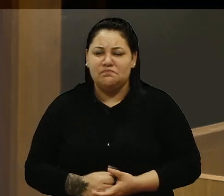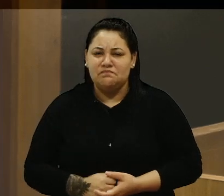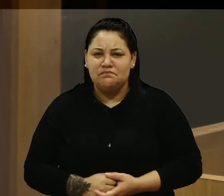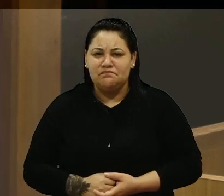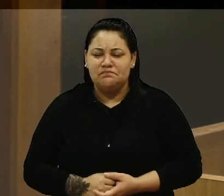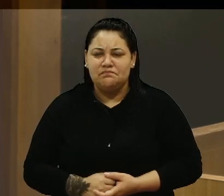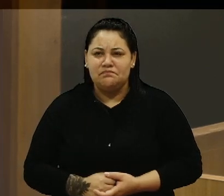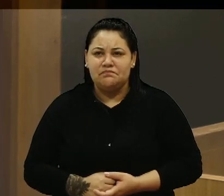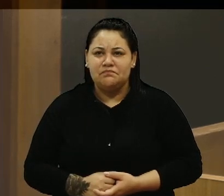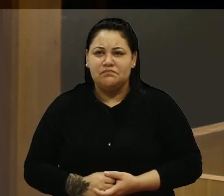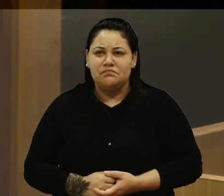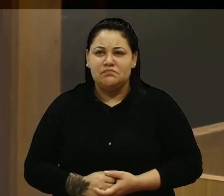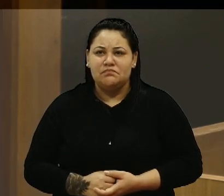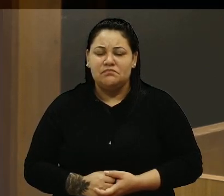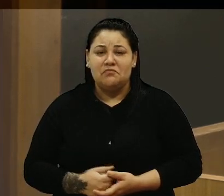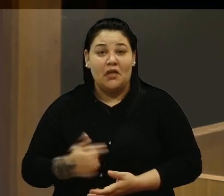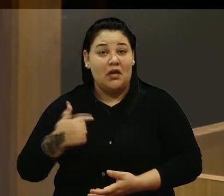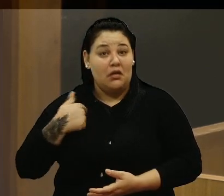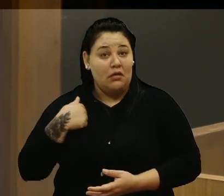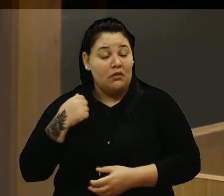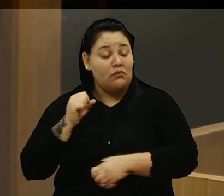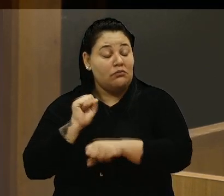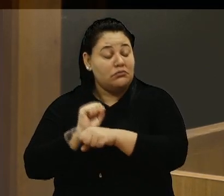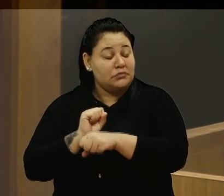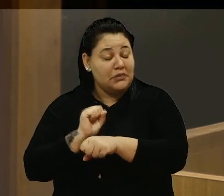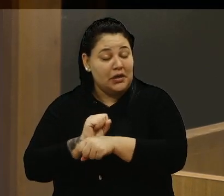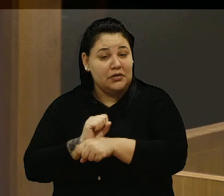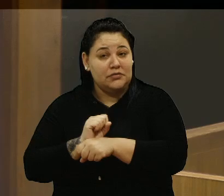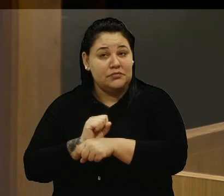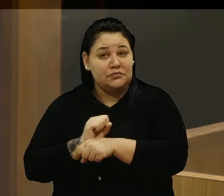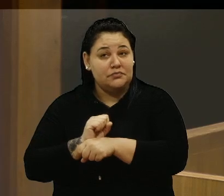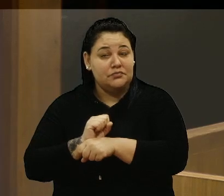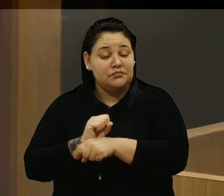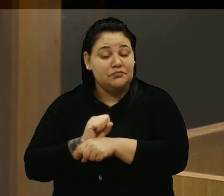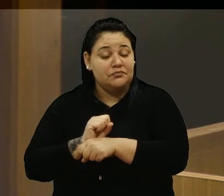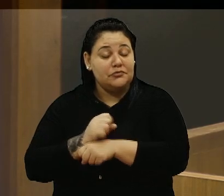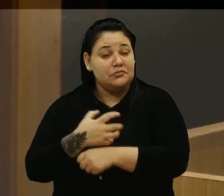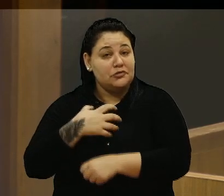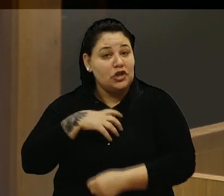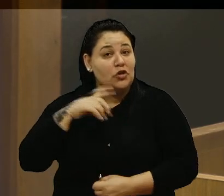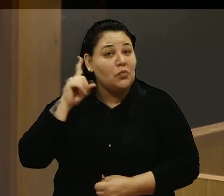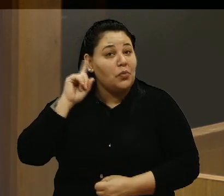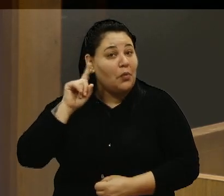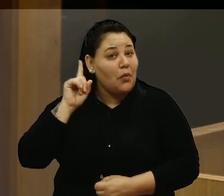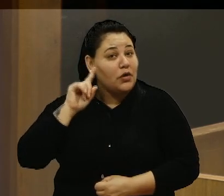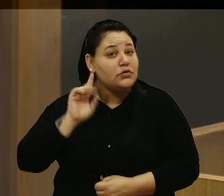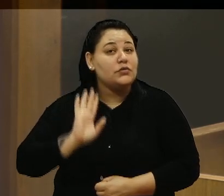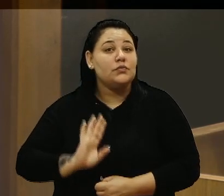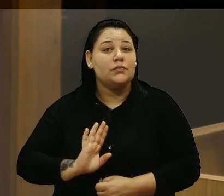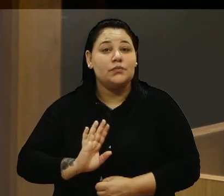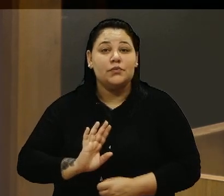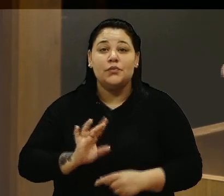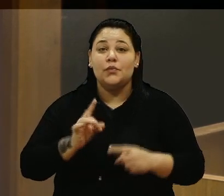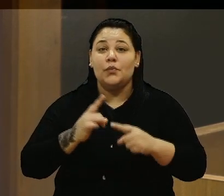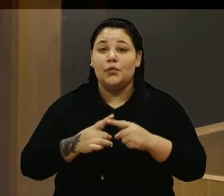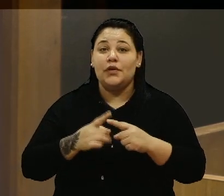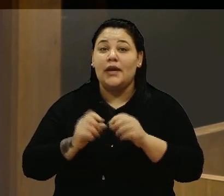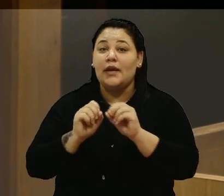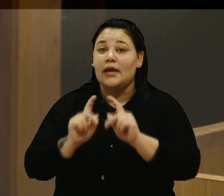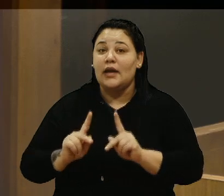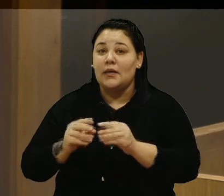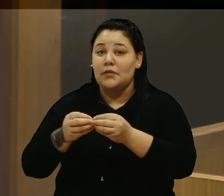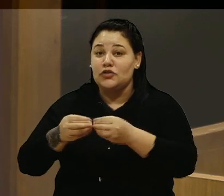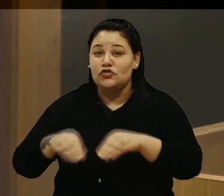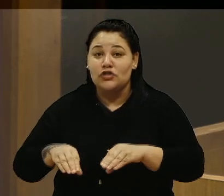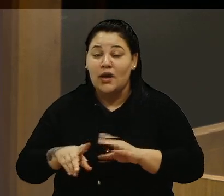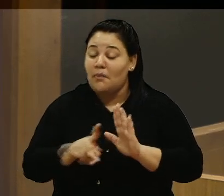Isso, espero eu, que não tenha sido proposital. Porque quem é afetado é a própria